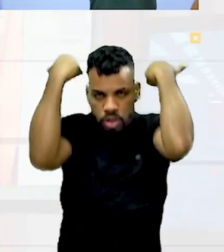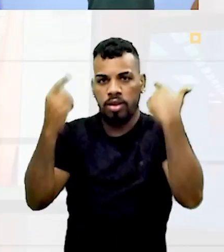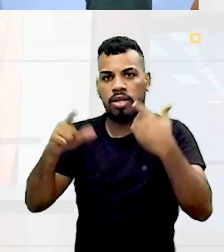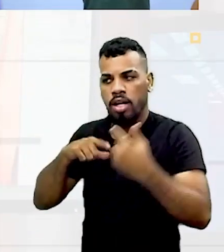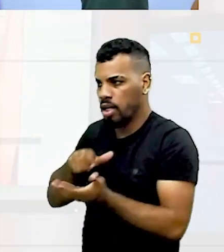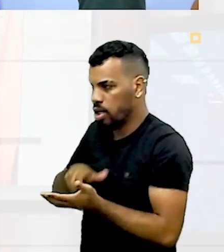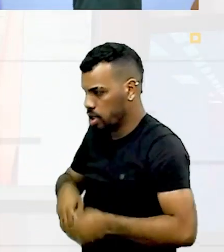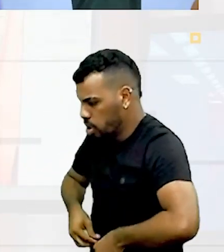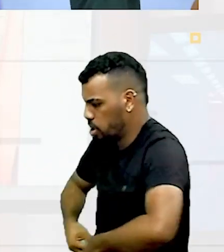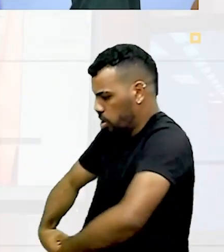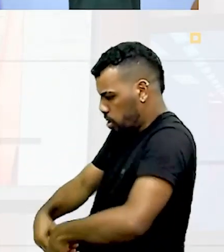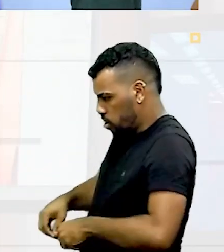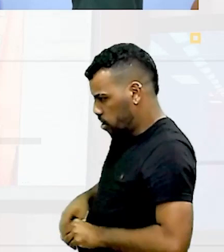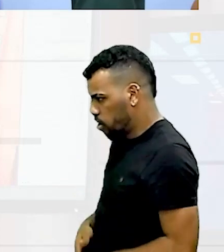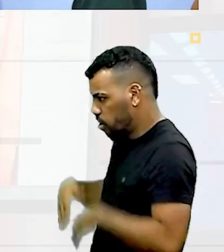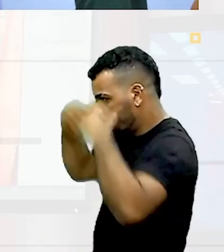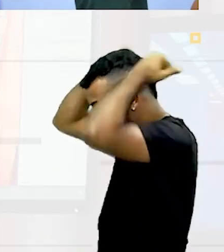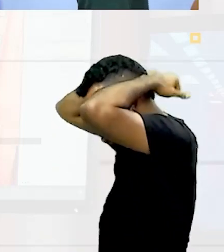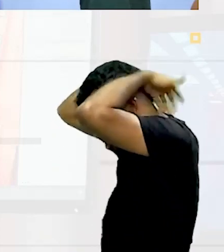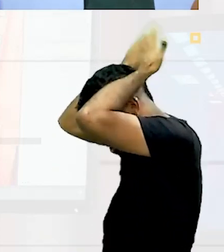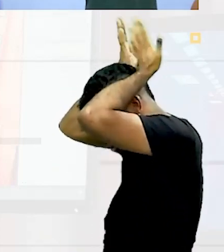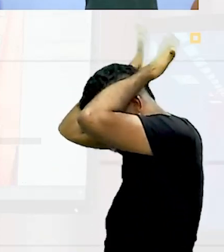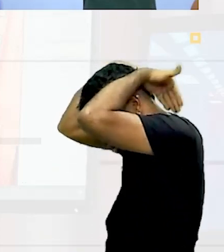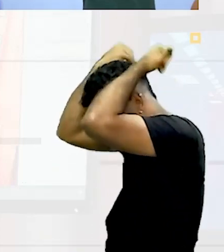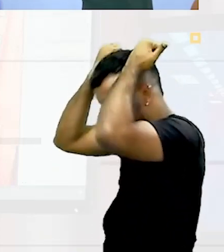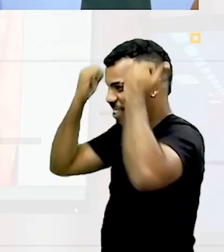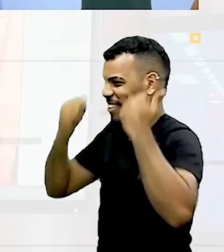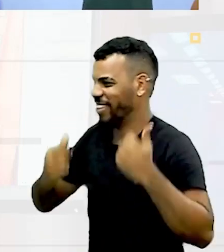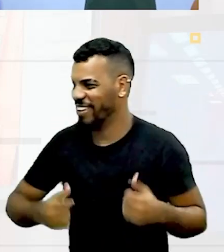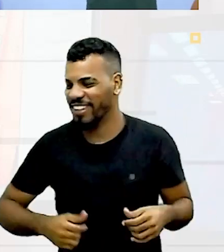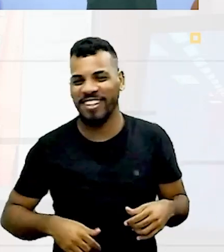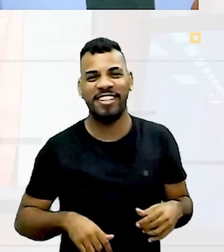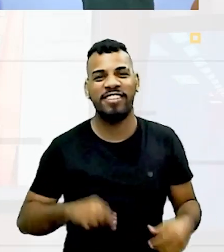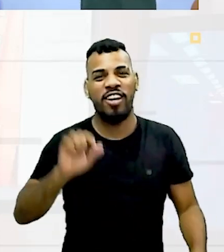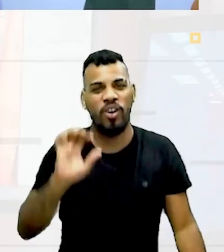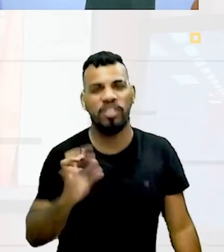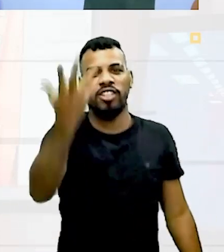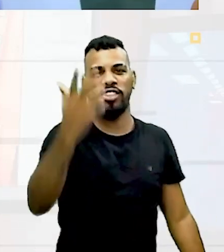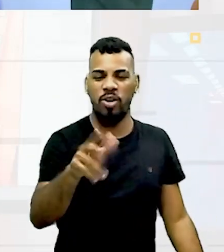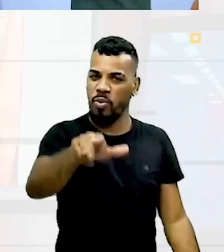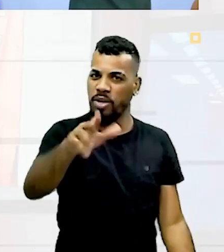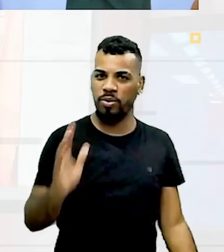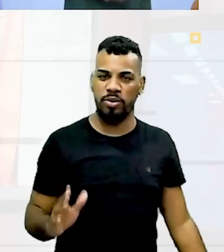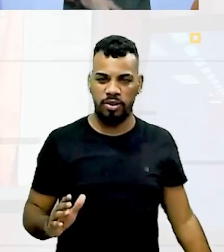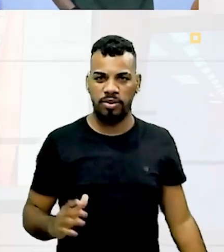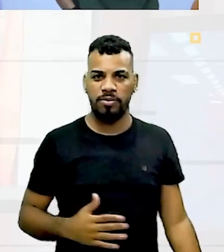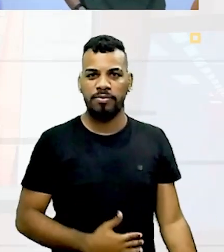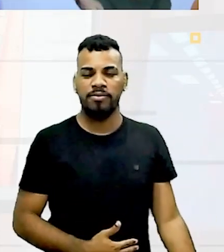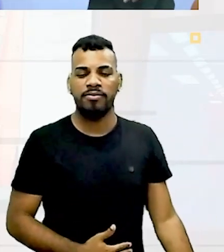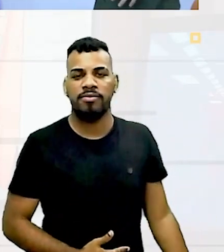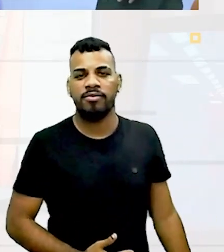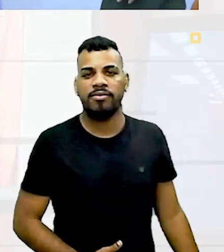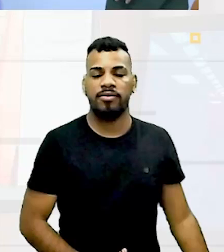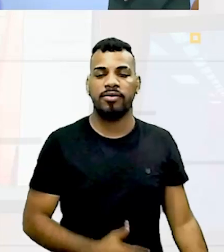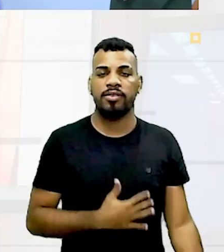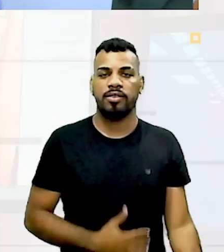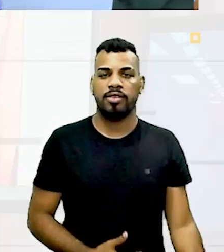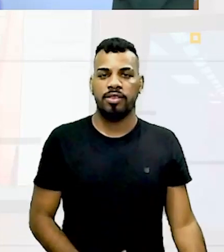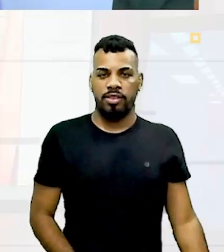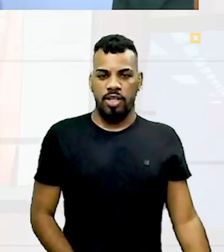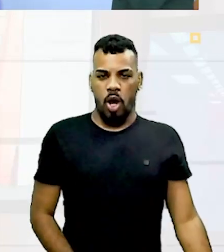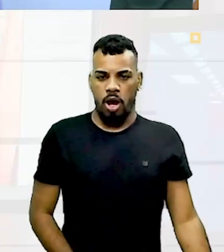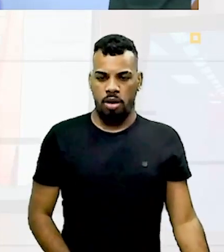vai ir pra cima, e na hora que você descer, ele vai começar a descer junto com você, ou seja, vai seguir. E o exemplo